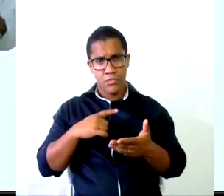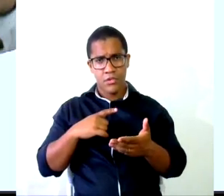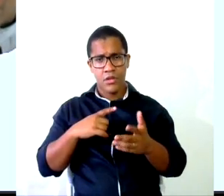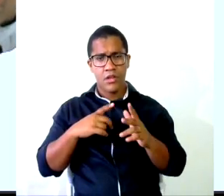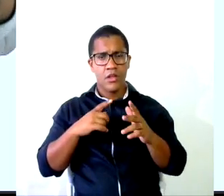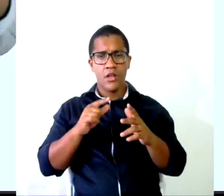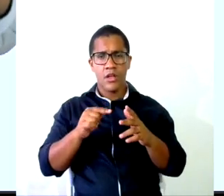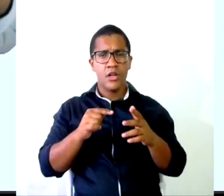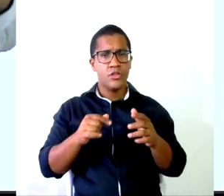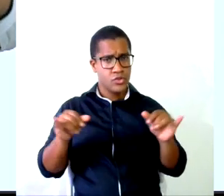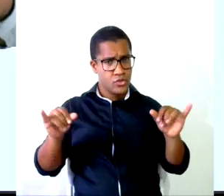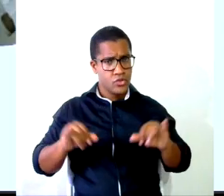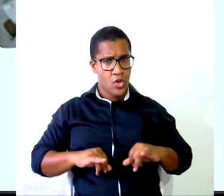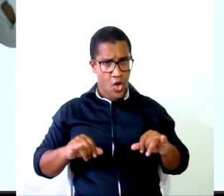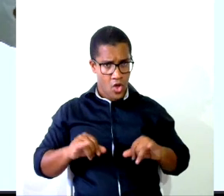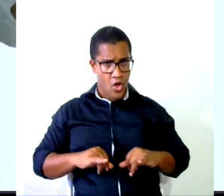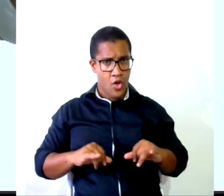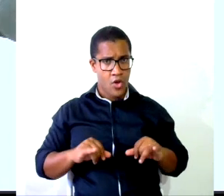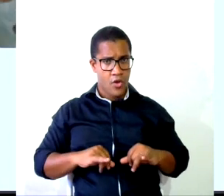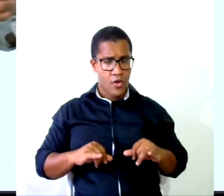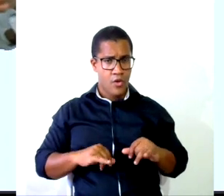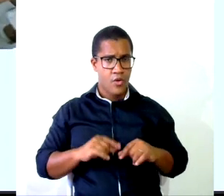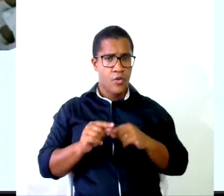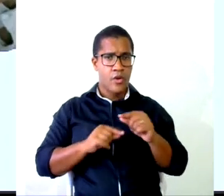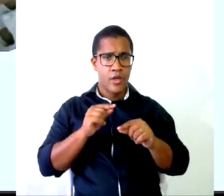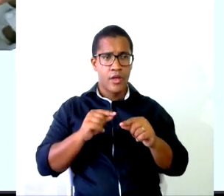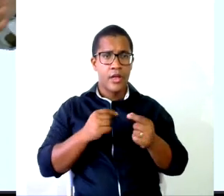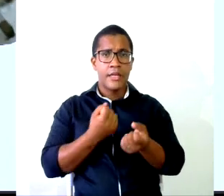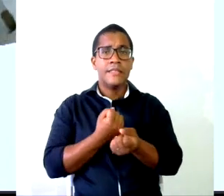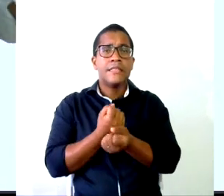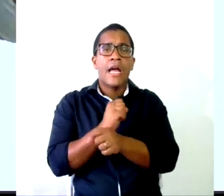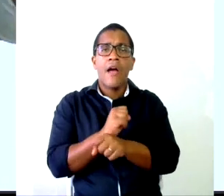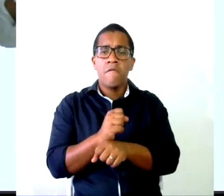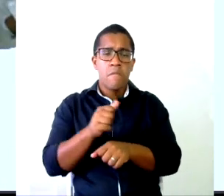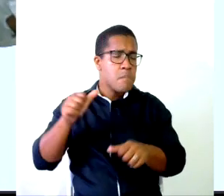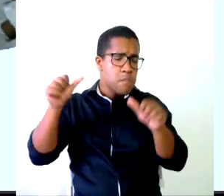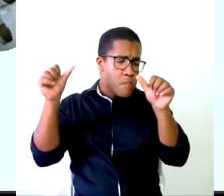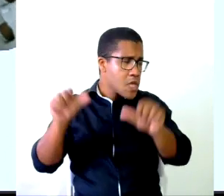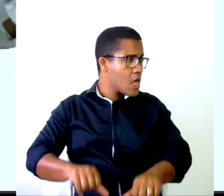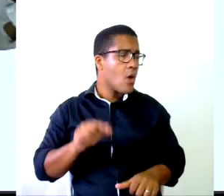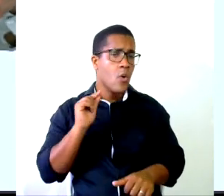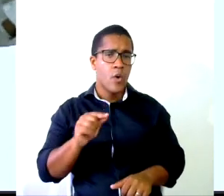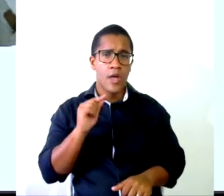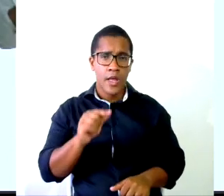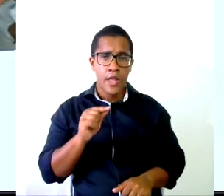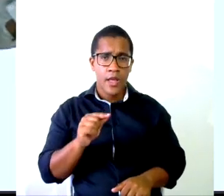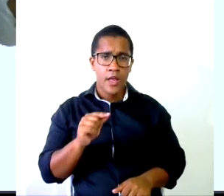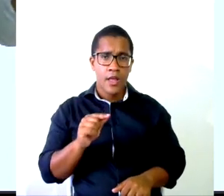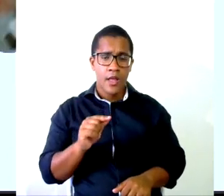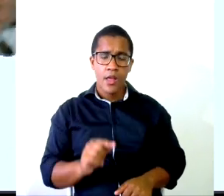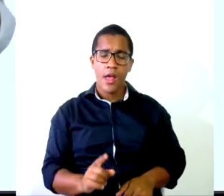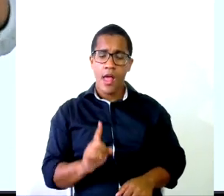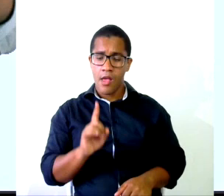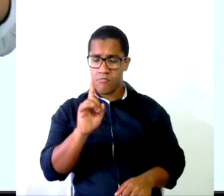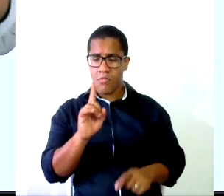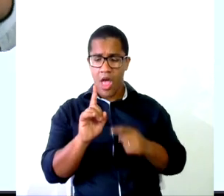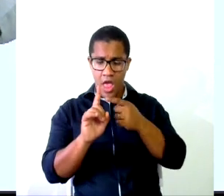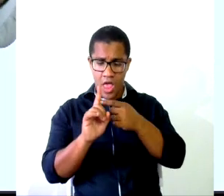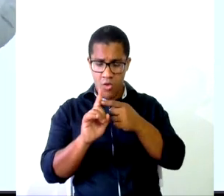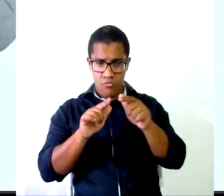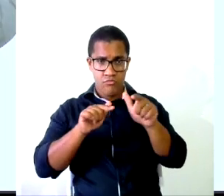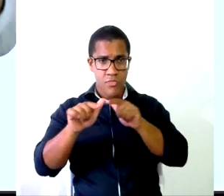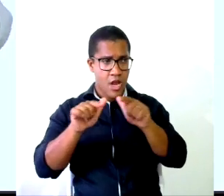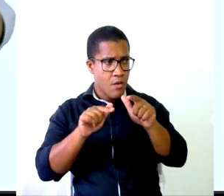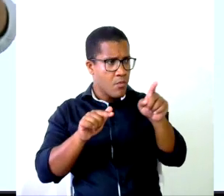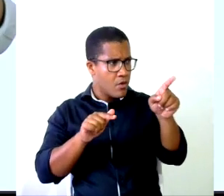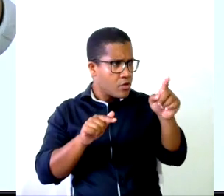objeto de tortura. Alegavam que a pior escravidão era o indivíduo, na realidade,